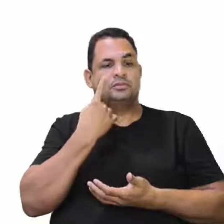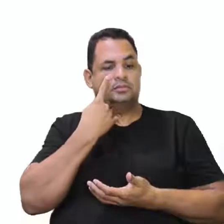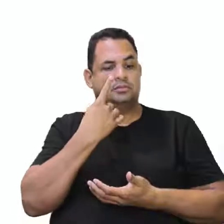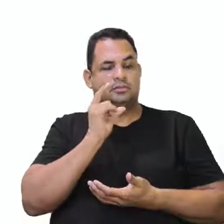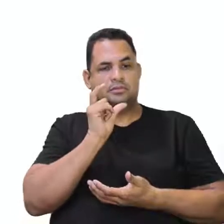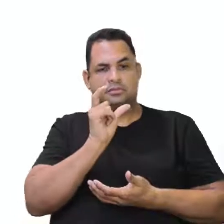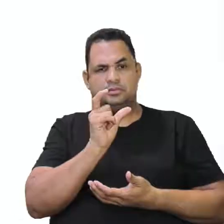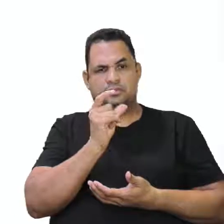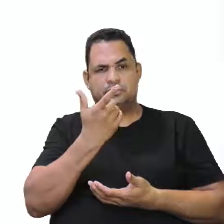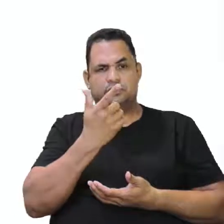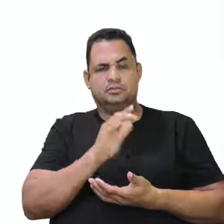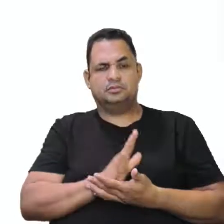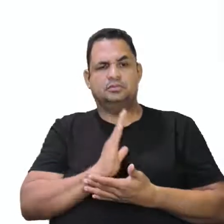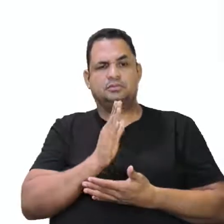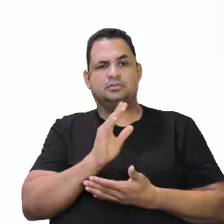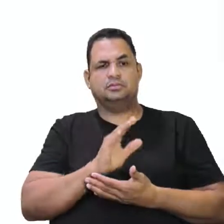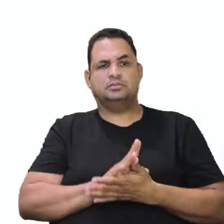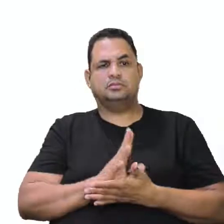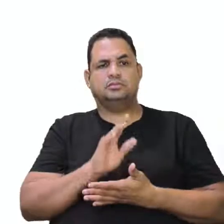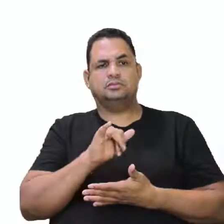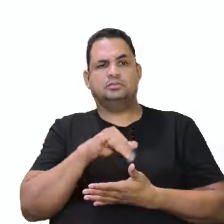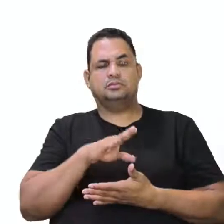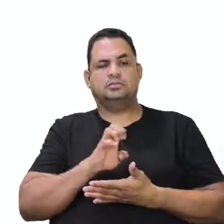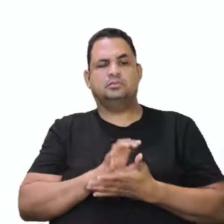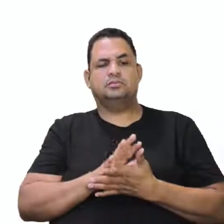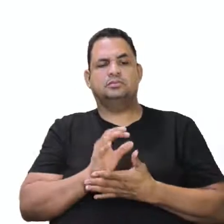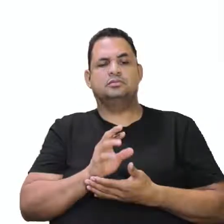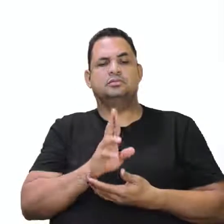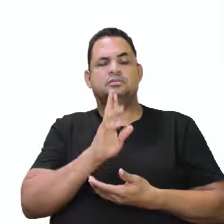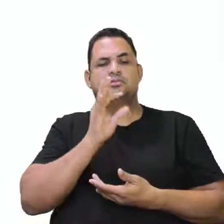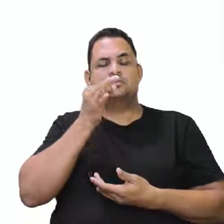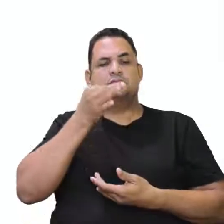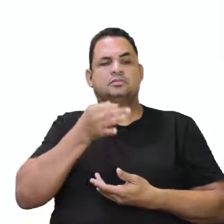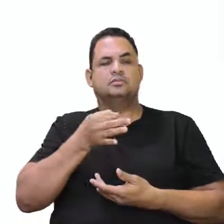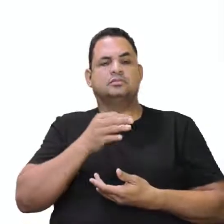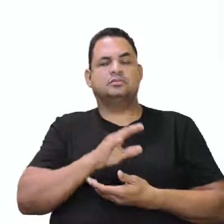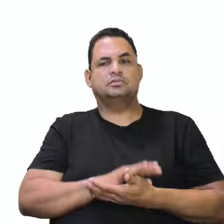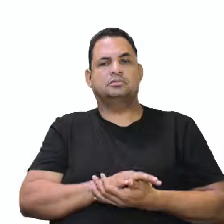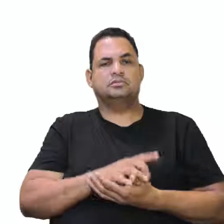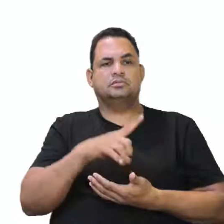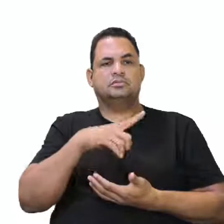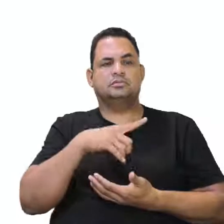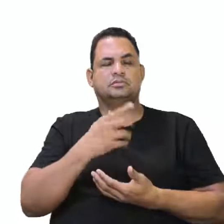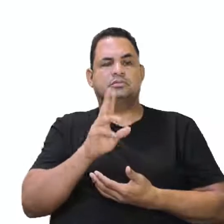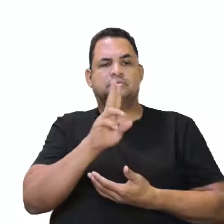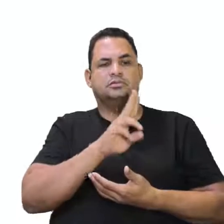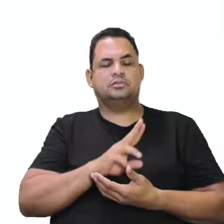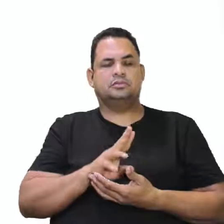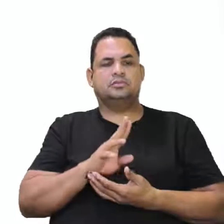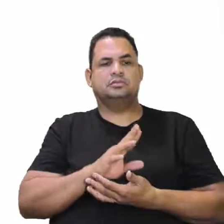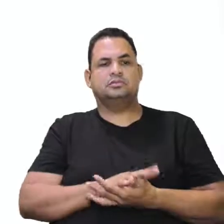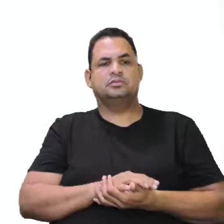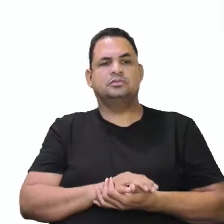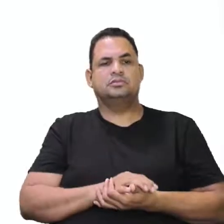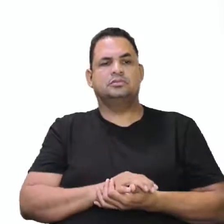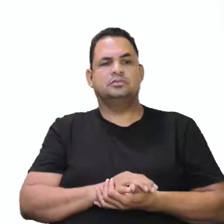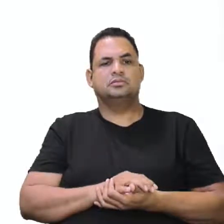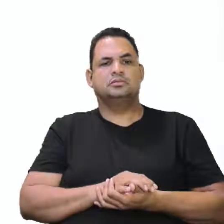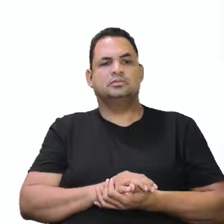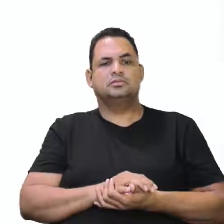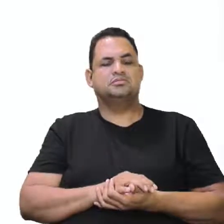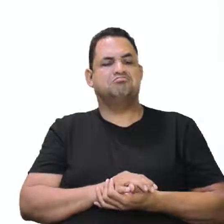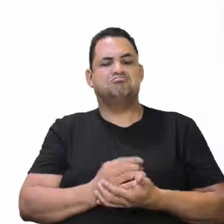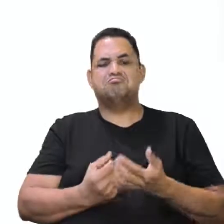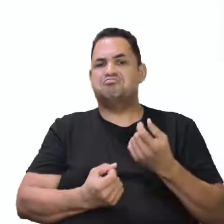essa palavrinha aqui, já coloca um none, porque é a resposta correta, é onde você deve usar mesmo essa palavra. Nenhum dos alunos